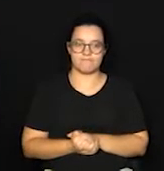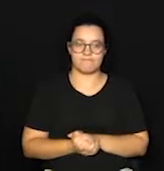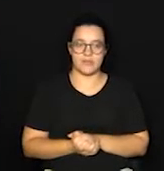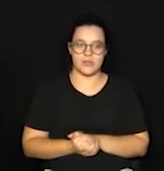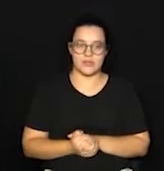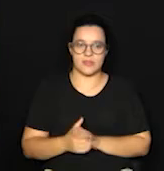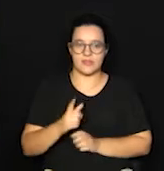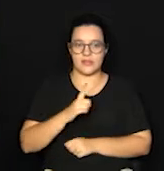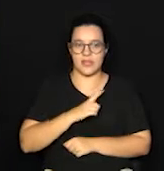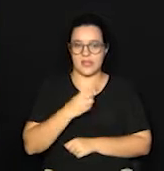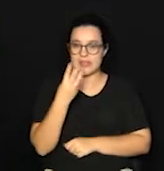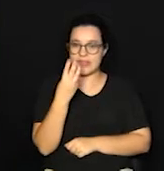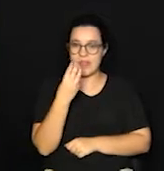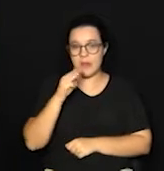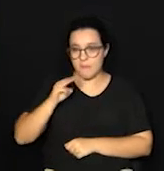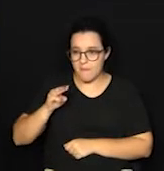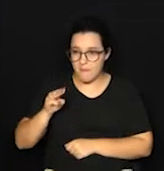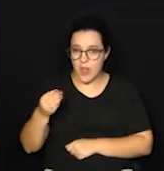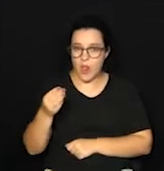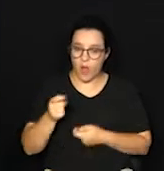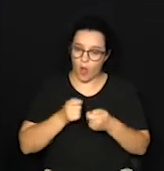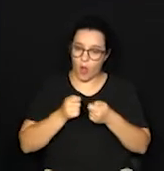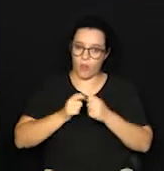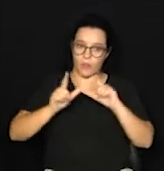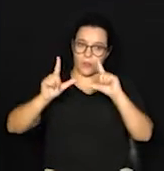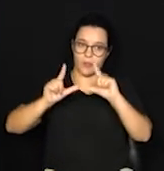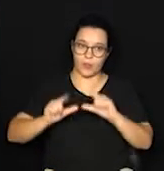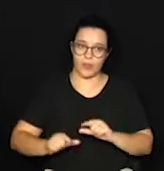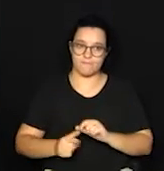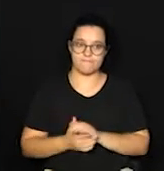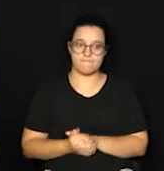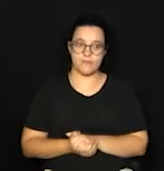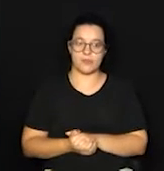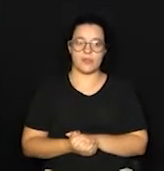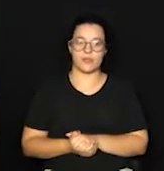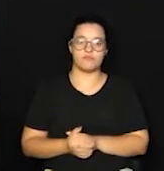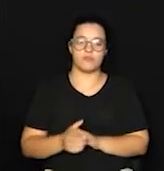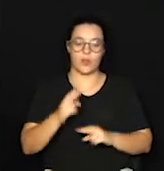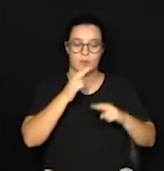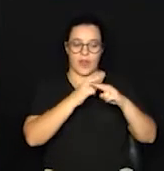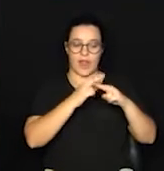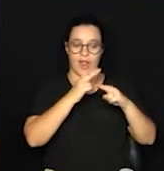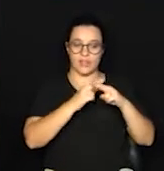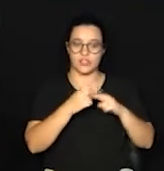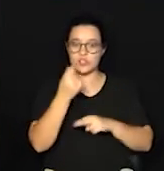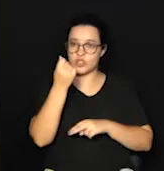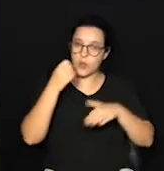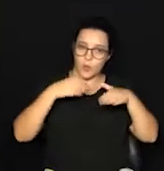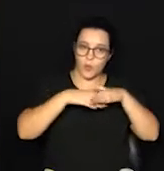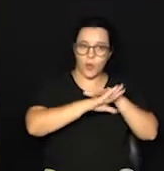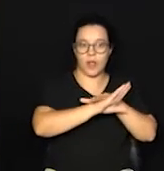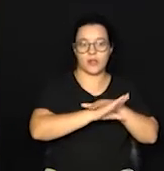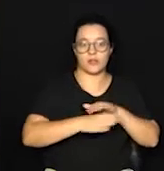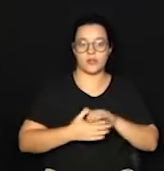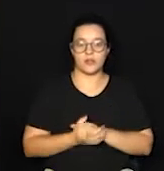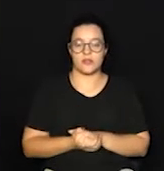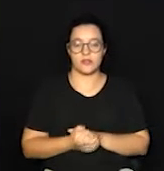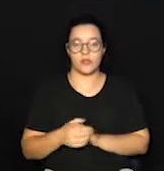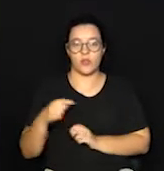barato. Essa verba, ela permanece depositada na Caixa Econômica Federal e nós estamos pedindo